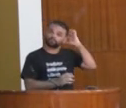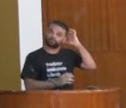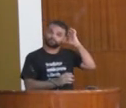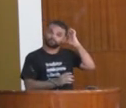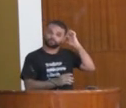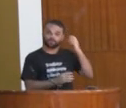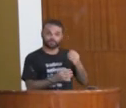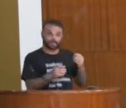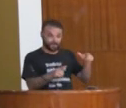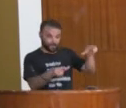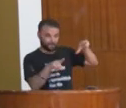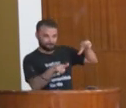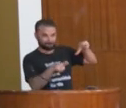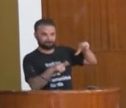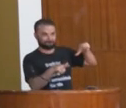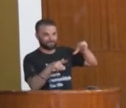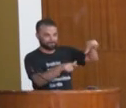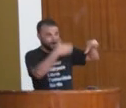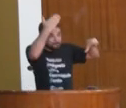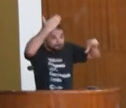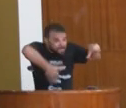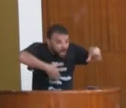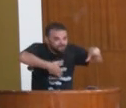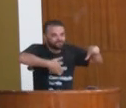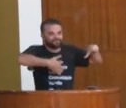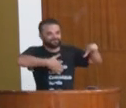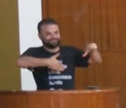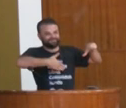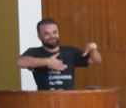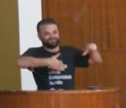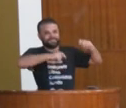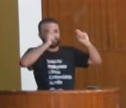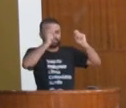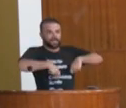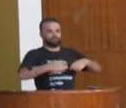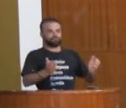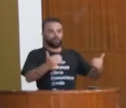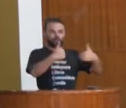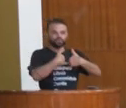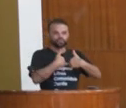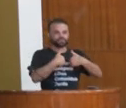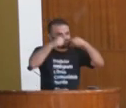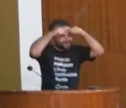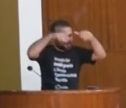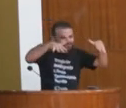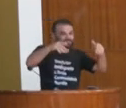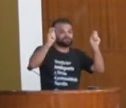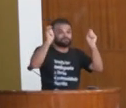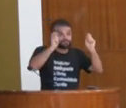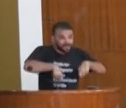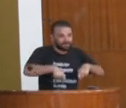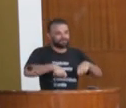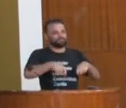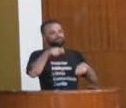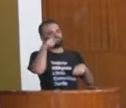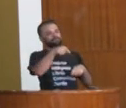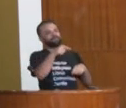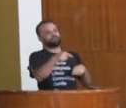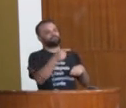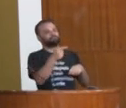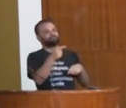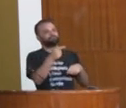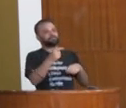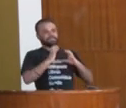autistas o exercício pleno da sua cidadania. Então, isso seria um ônibus itinerante, com uma